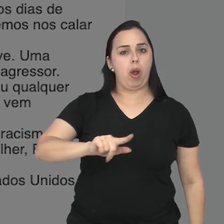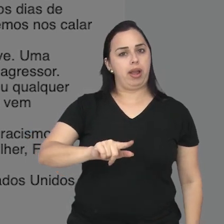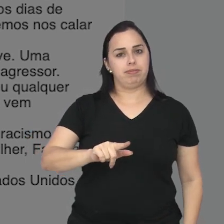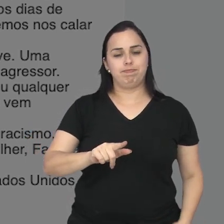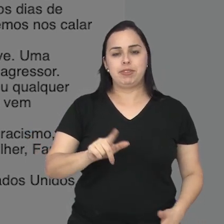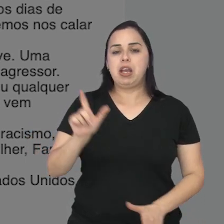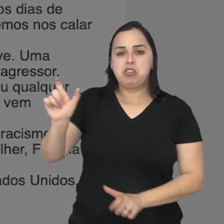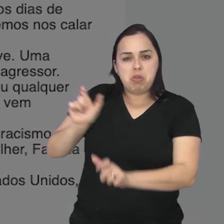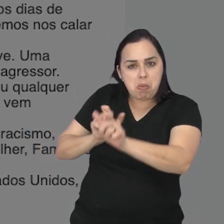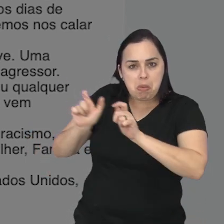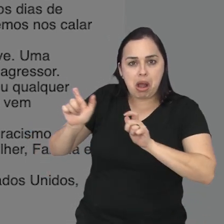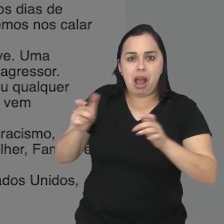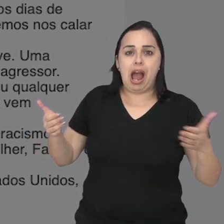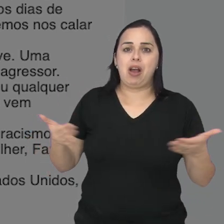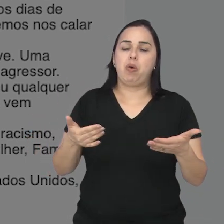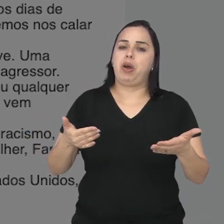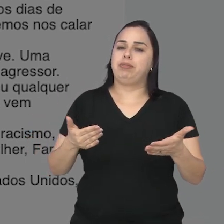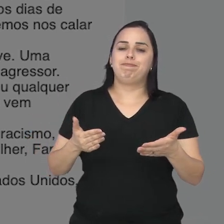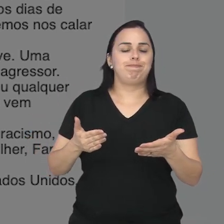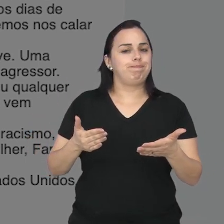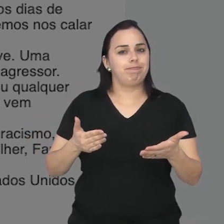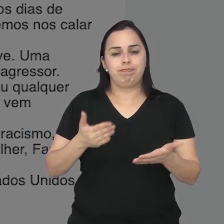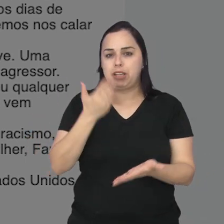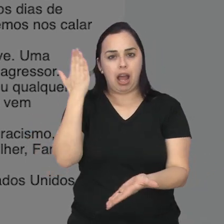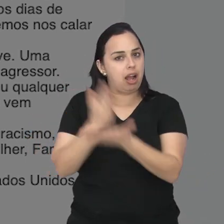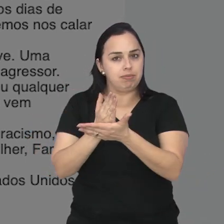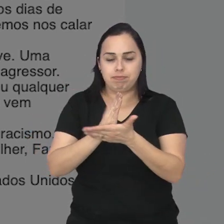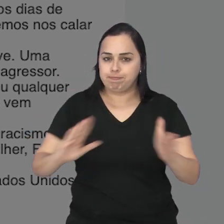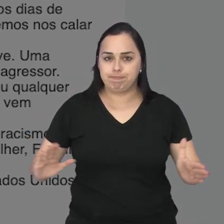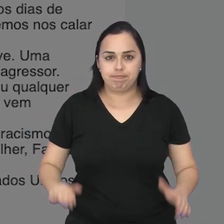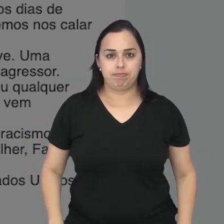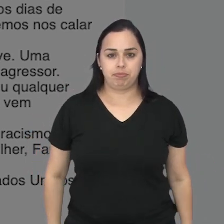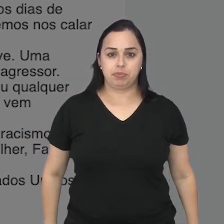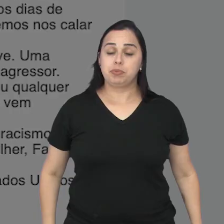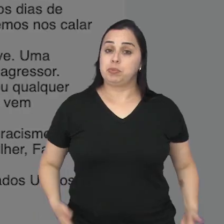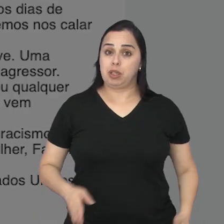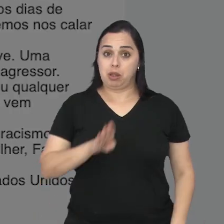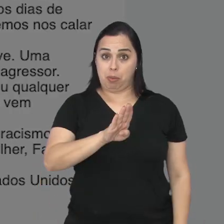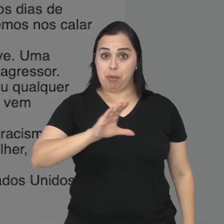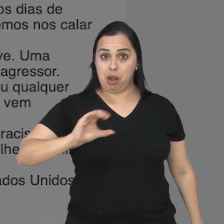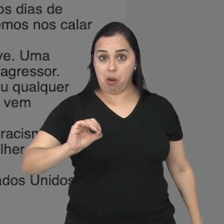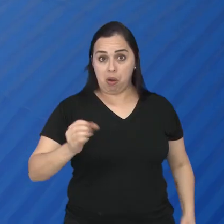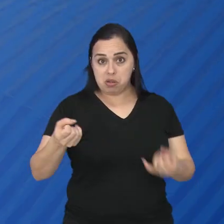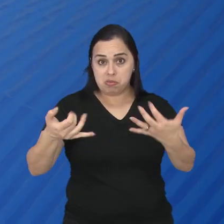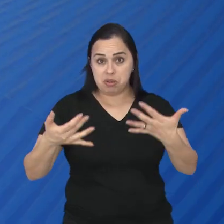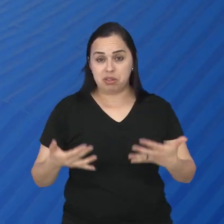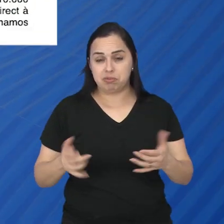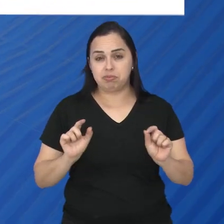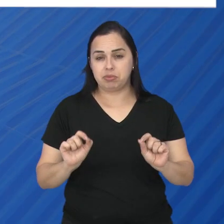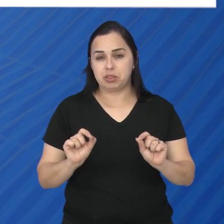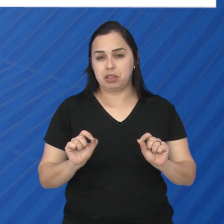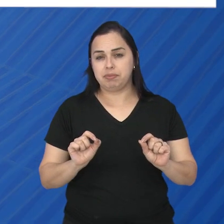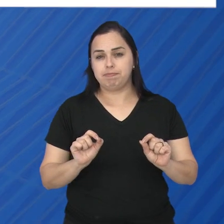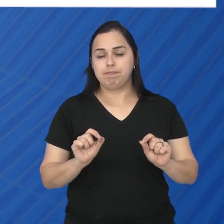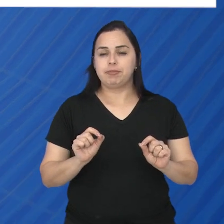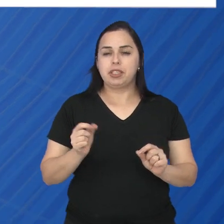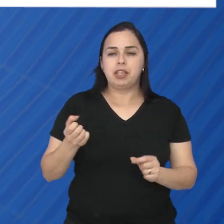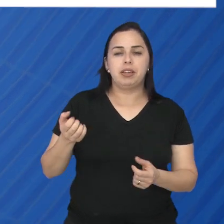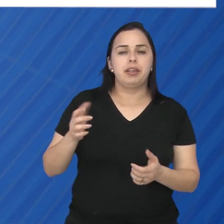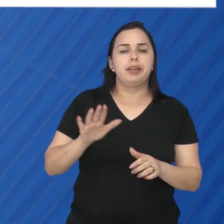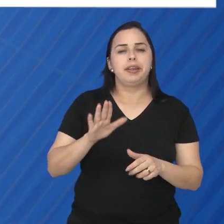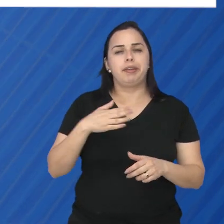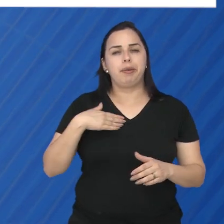é a primeira vez que acontecem ofensas Mas agora passou dos limites de ser atleta no boletim de ocorrência